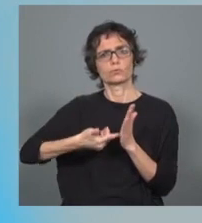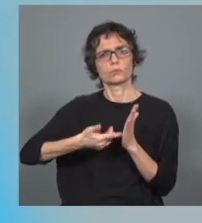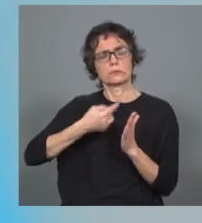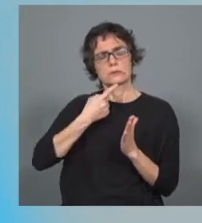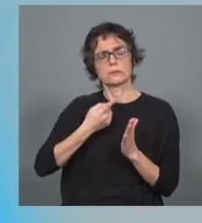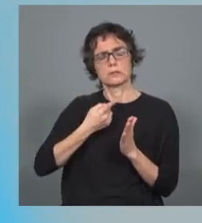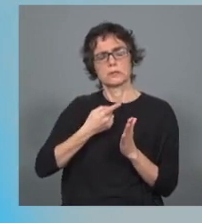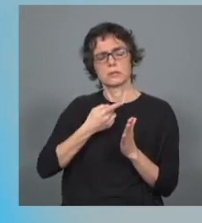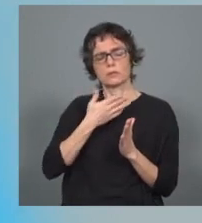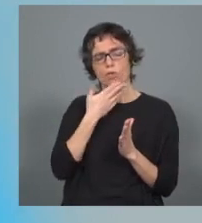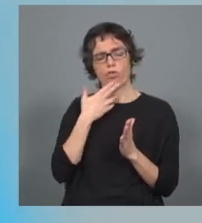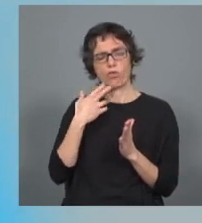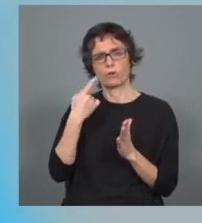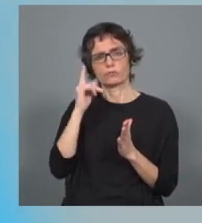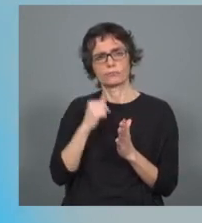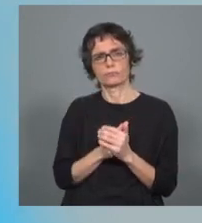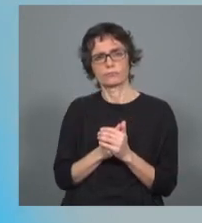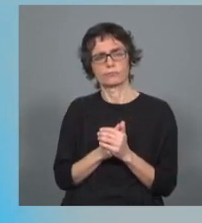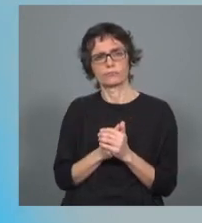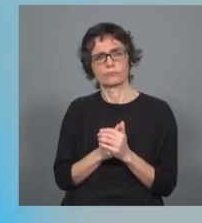fácil, virtualmente iria ser impossível